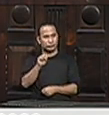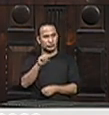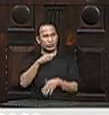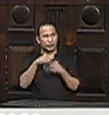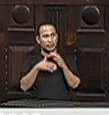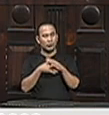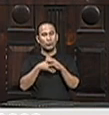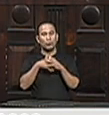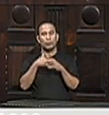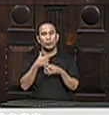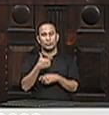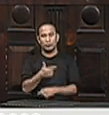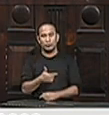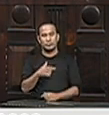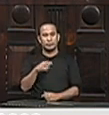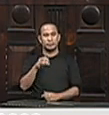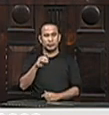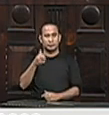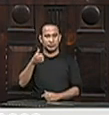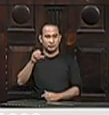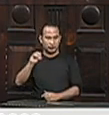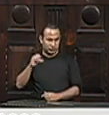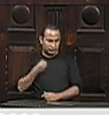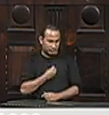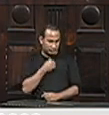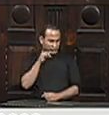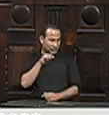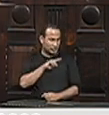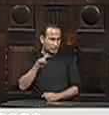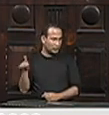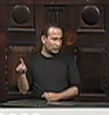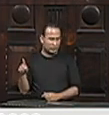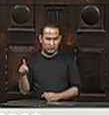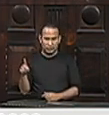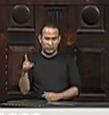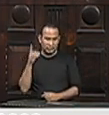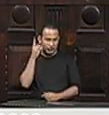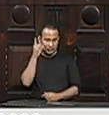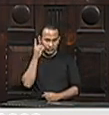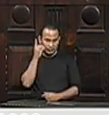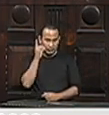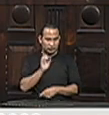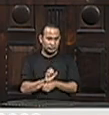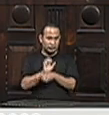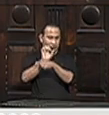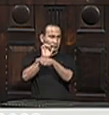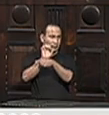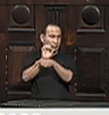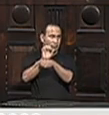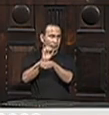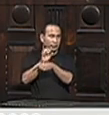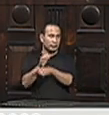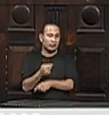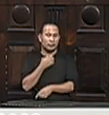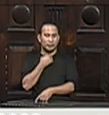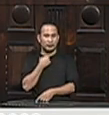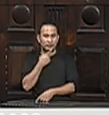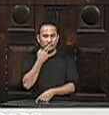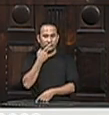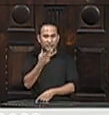com a subscrição da bancada dos trabalhadores e da bancada patronal. Quando aqui,